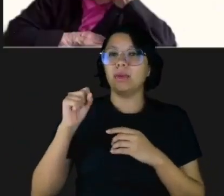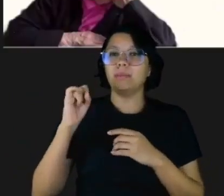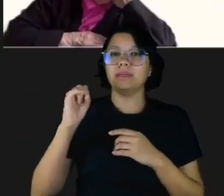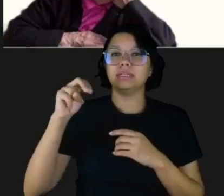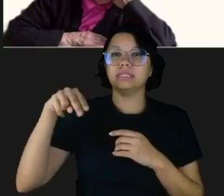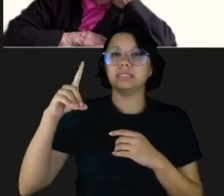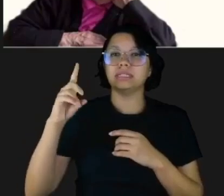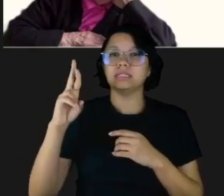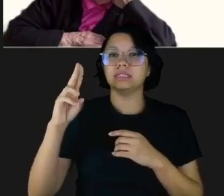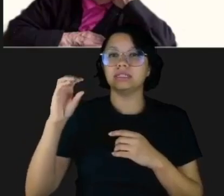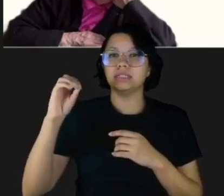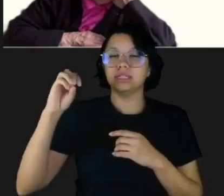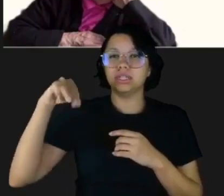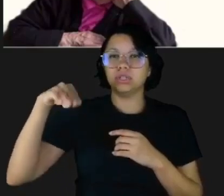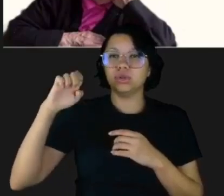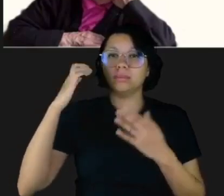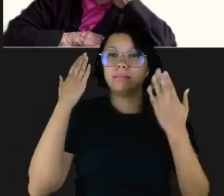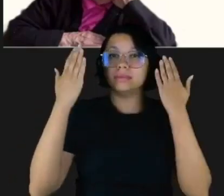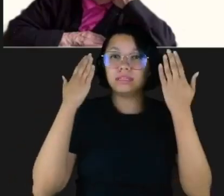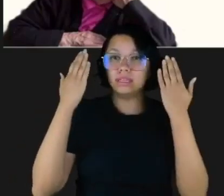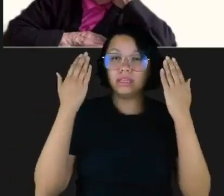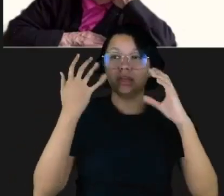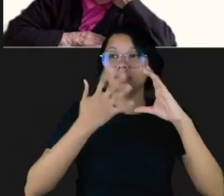psiquiátrica e a característica dela é